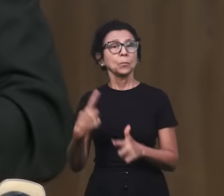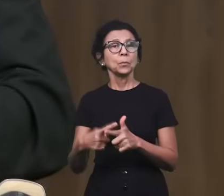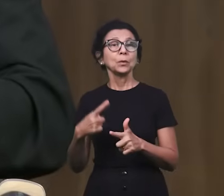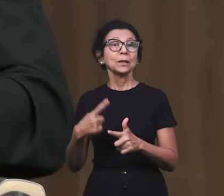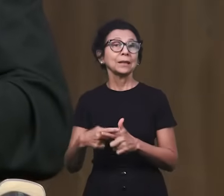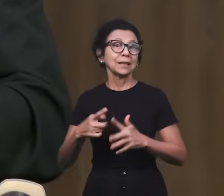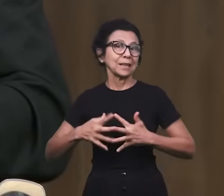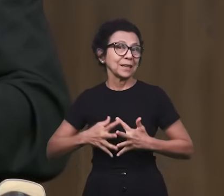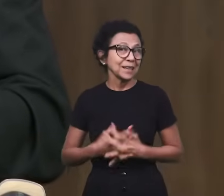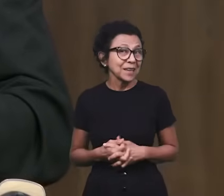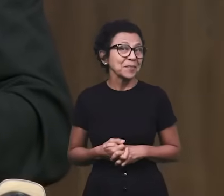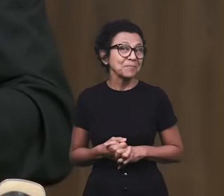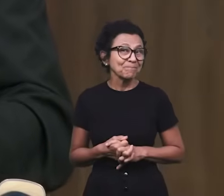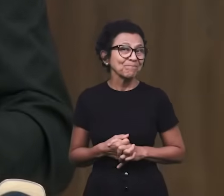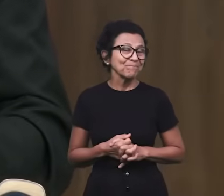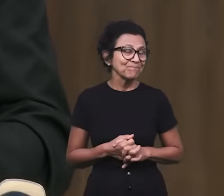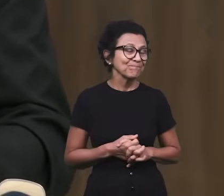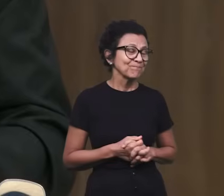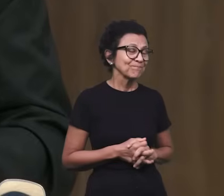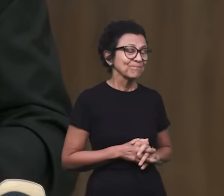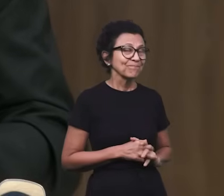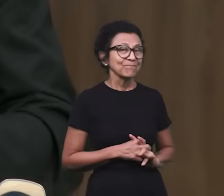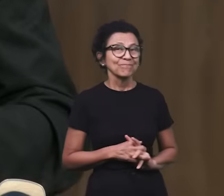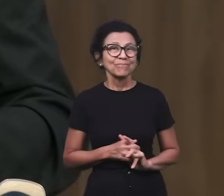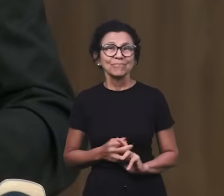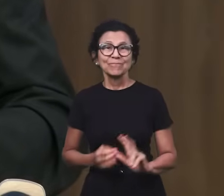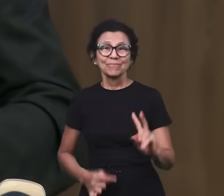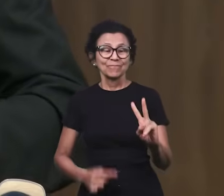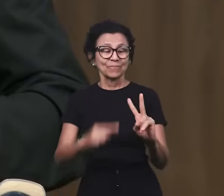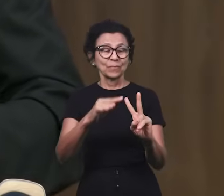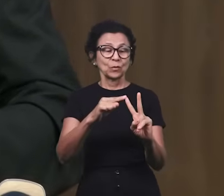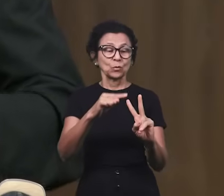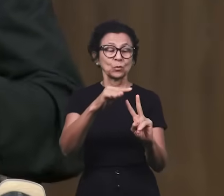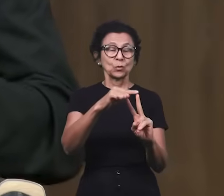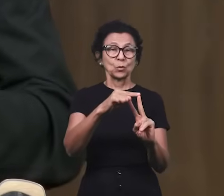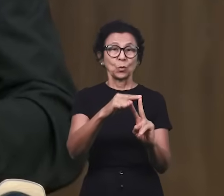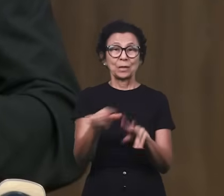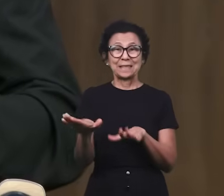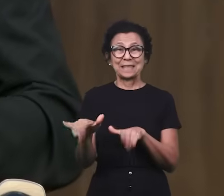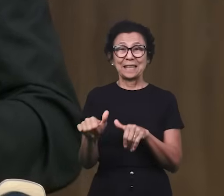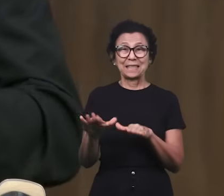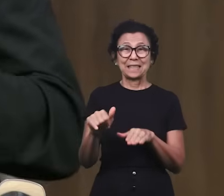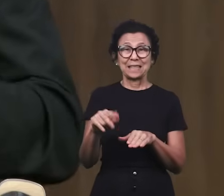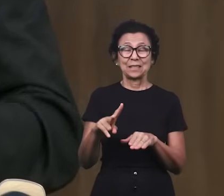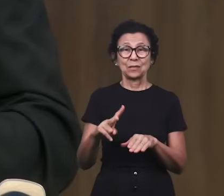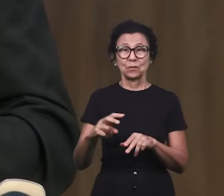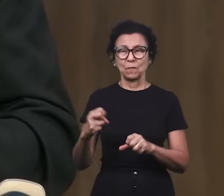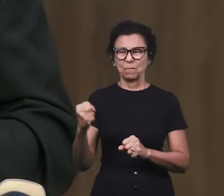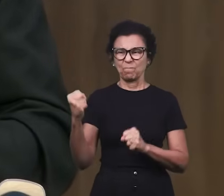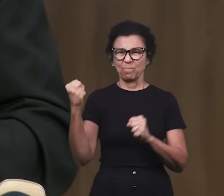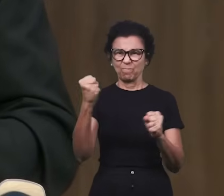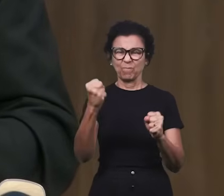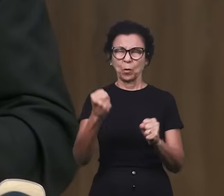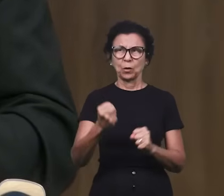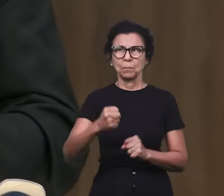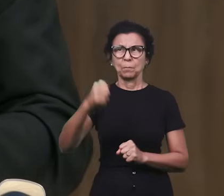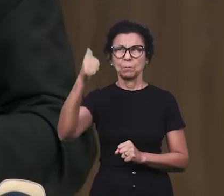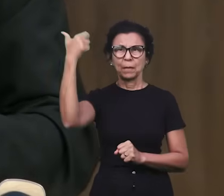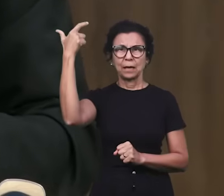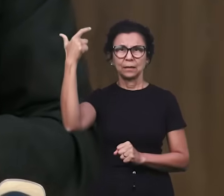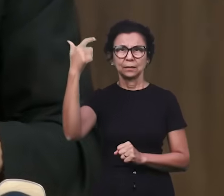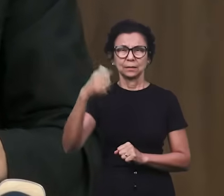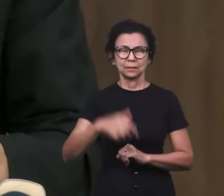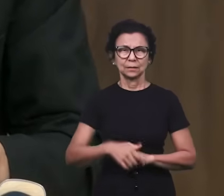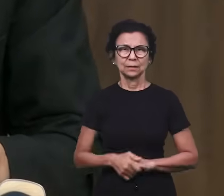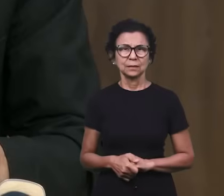É porque as duas tribos mais fortes, ou seja, os dois exércitos mais fortes, era